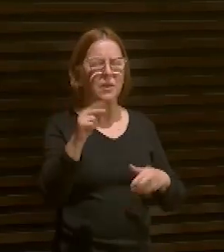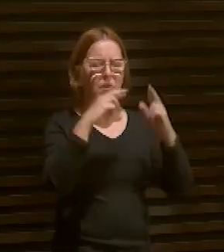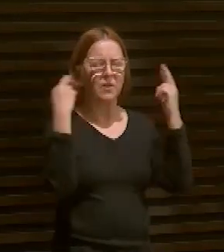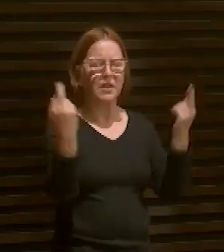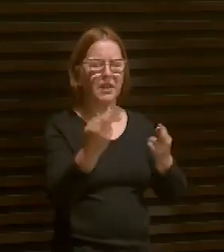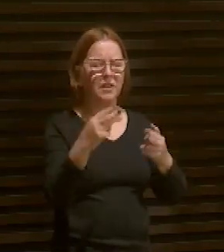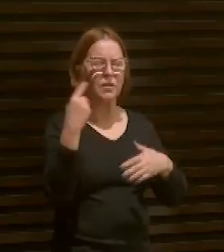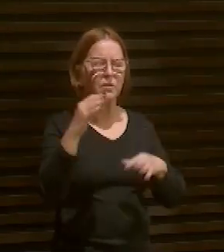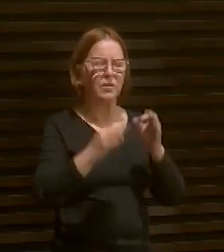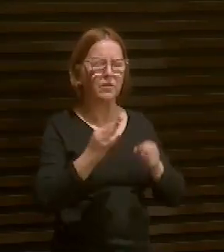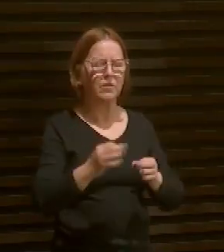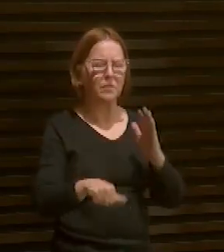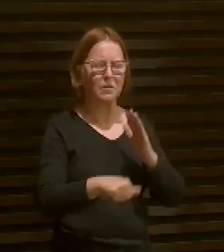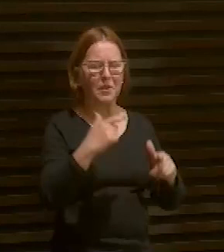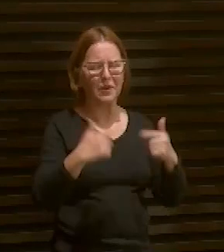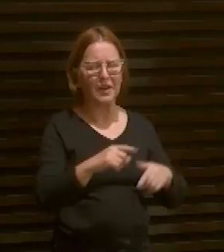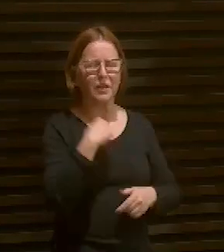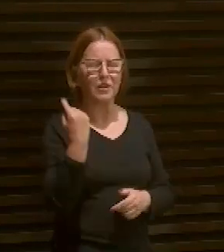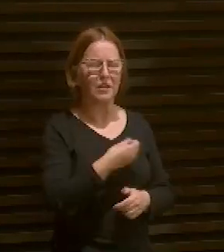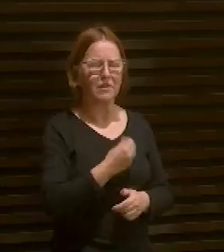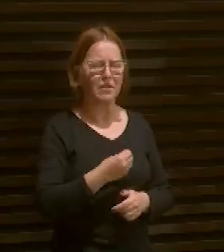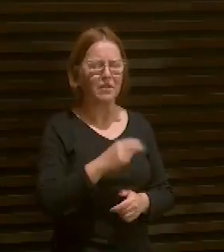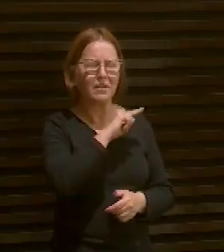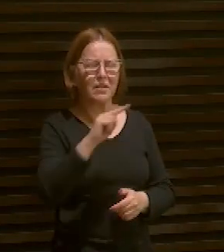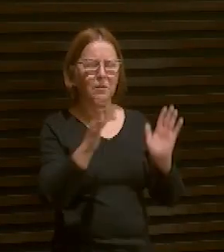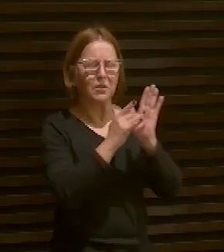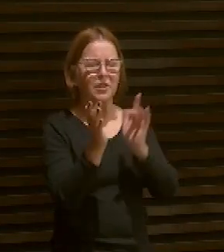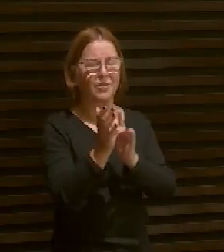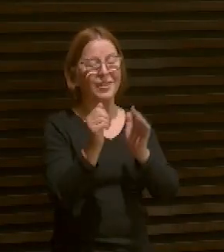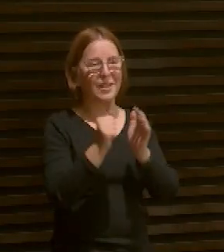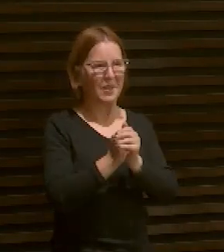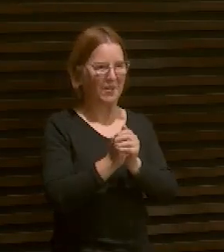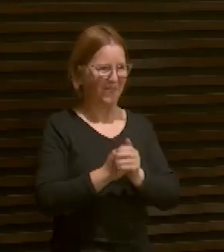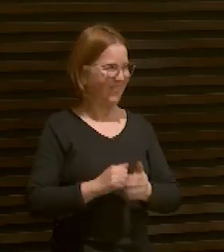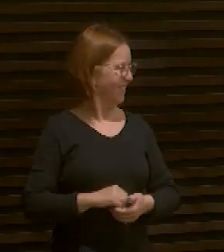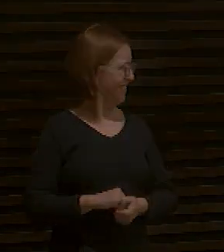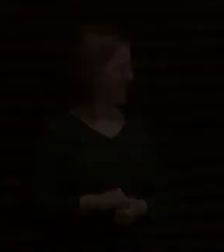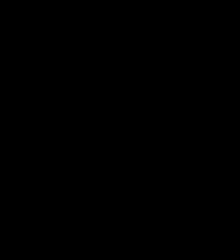lugar na nossa vida. Em nome de Jesus é que nós oramos. Amém.